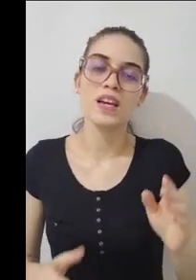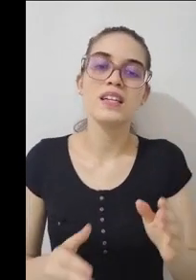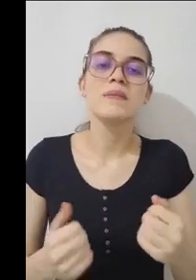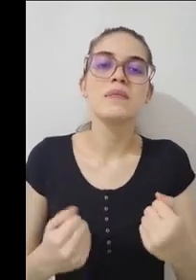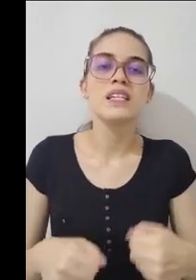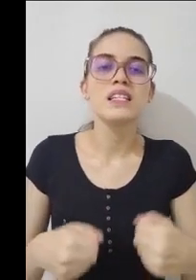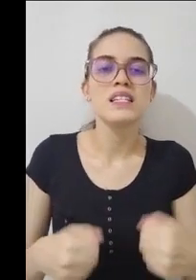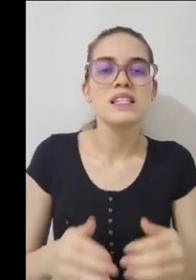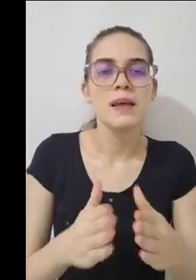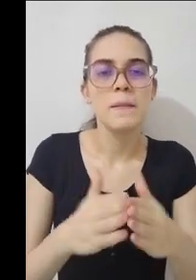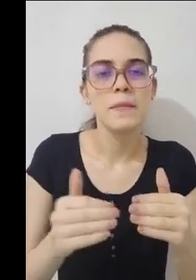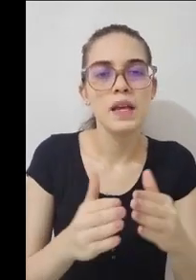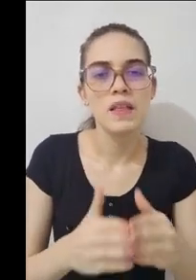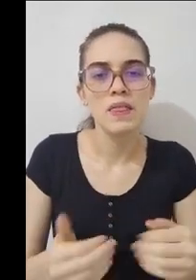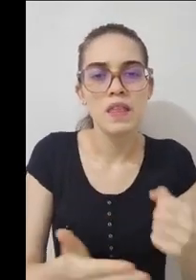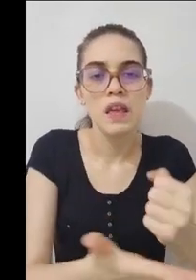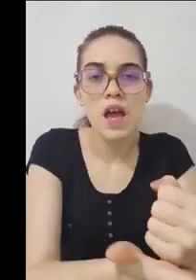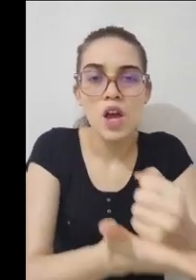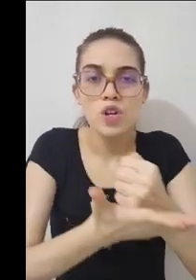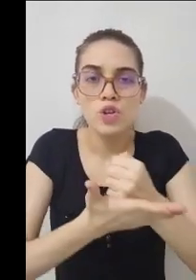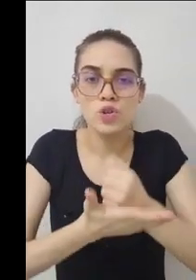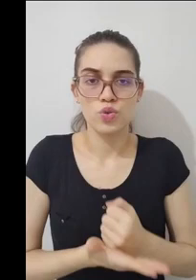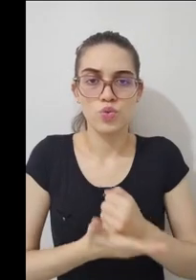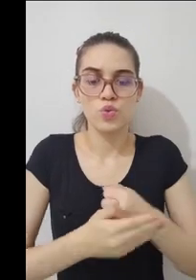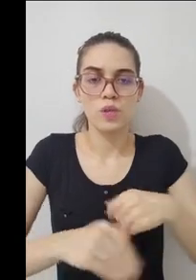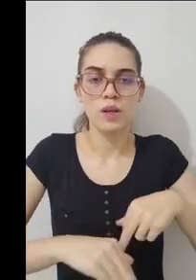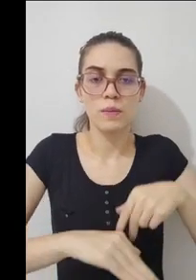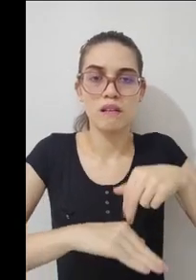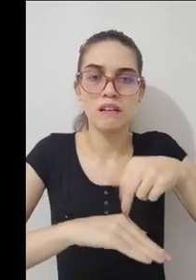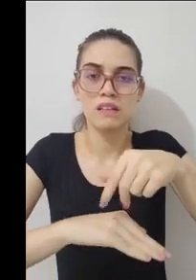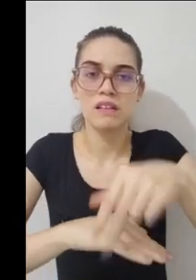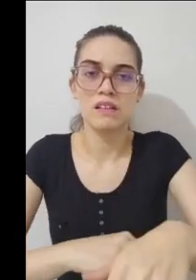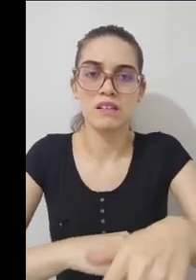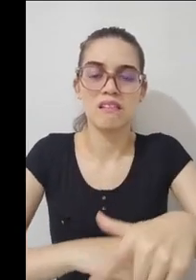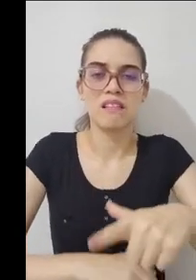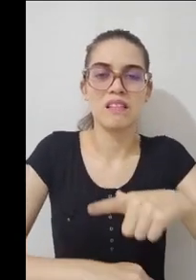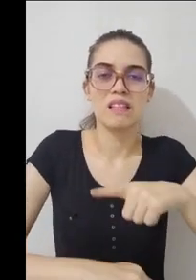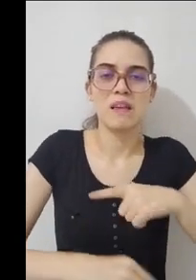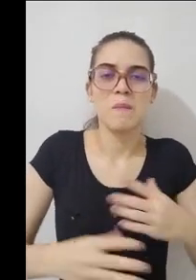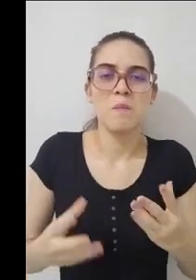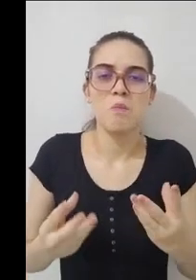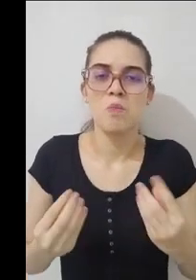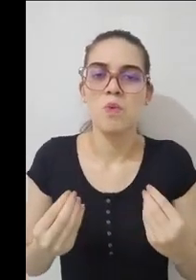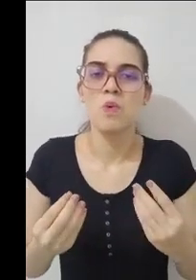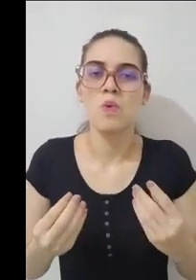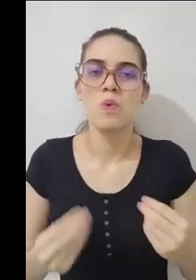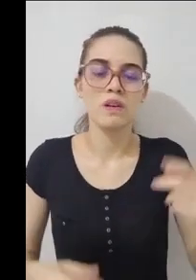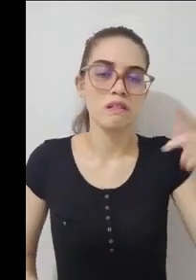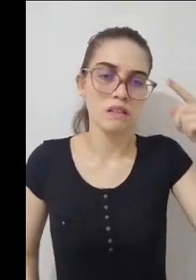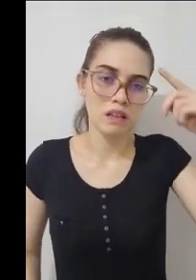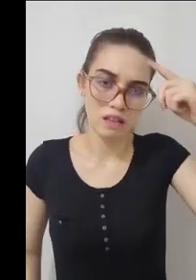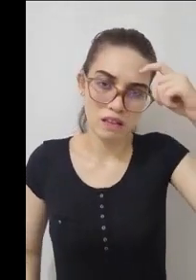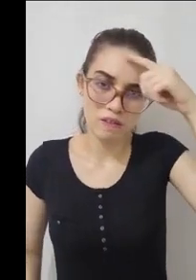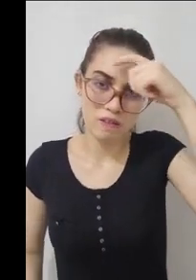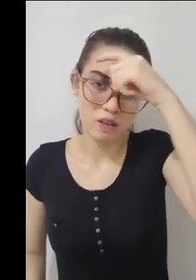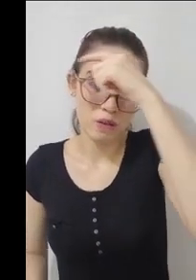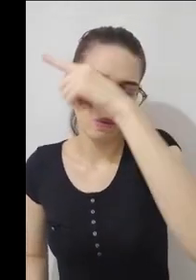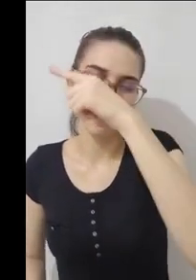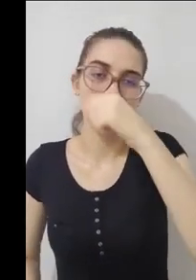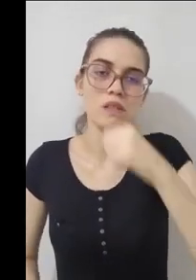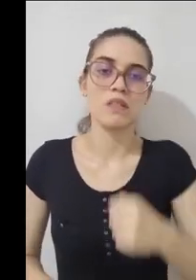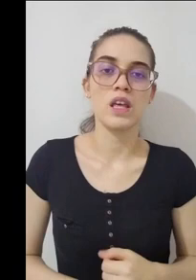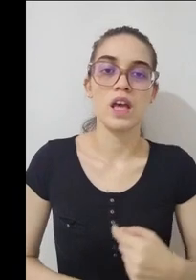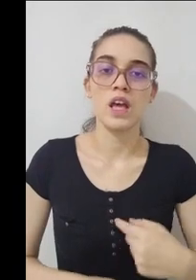dos desconhecidos, que ajudam muito. Então, é essa a nossa dificuldade em tudo. Para todo canto que a gente vai, temos